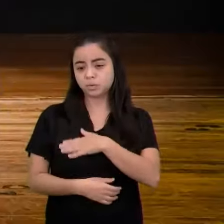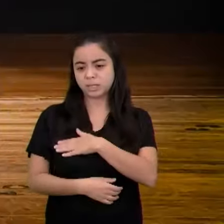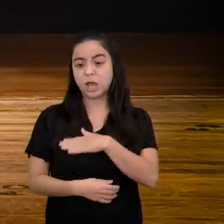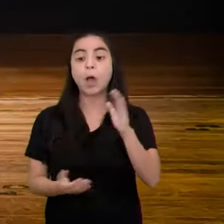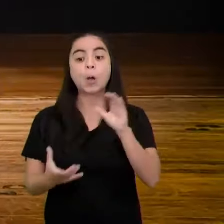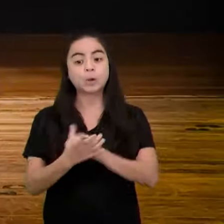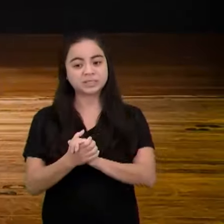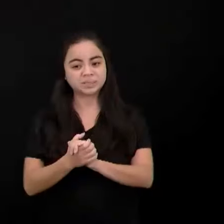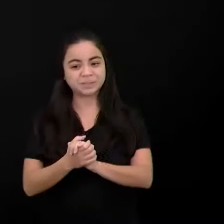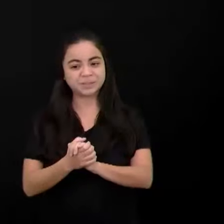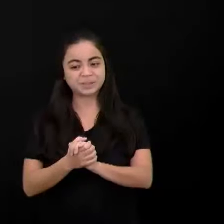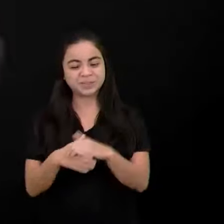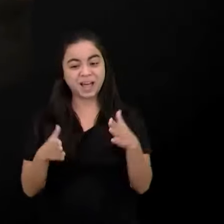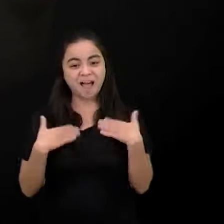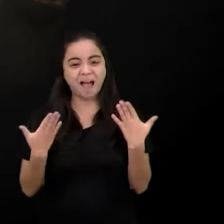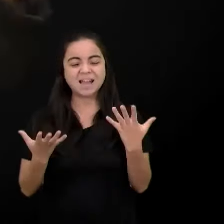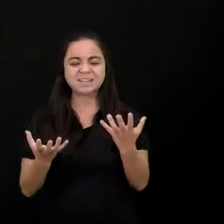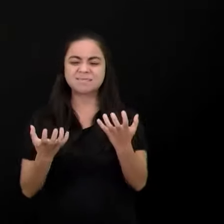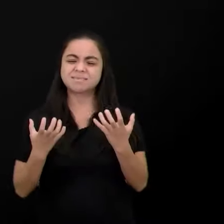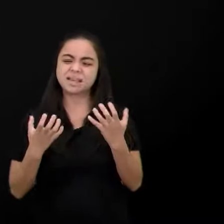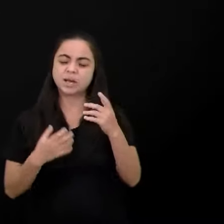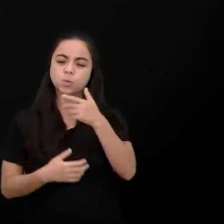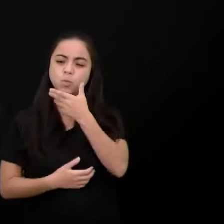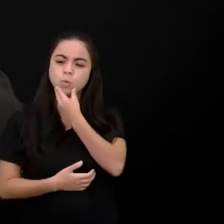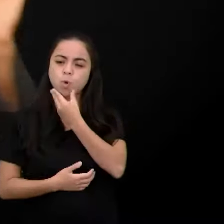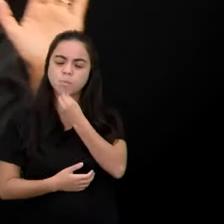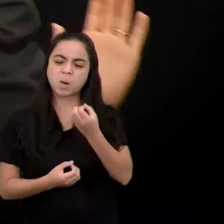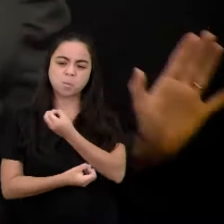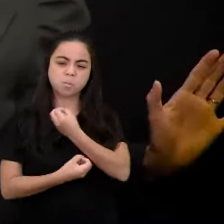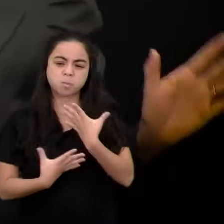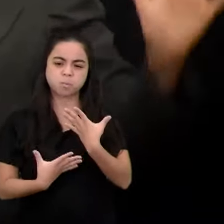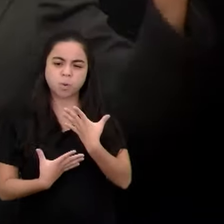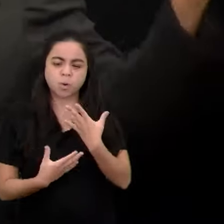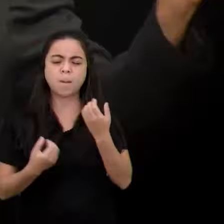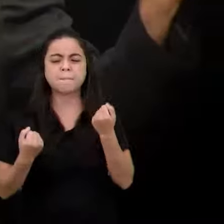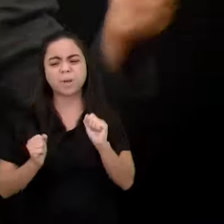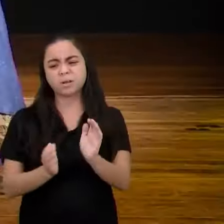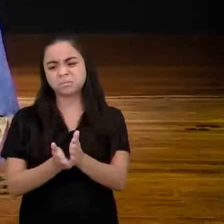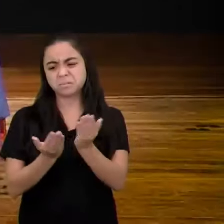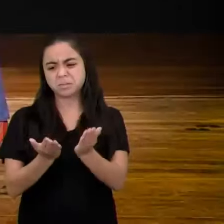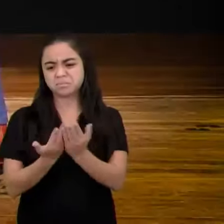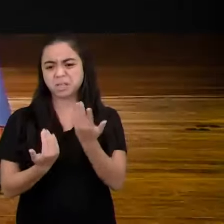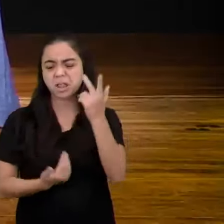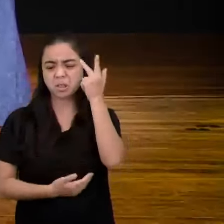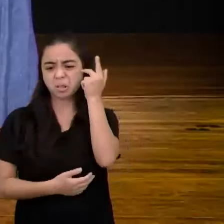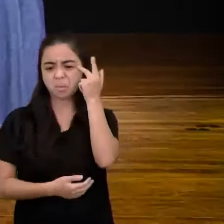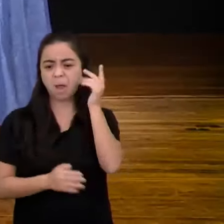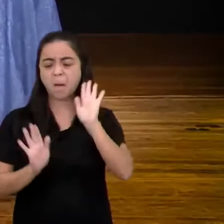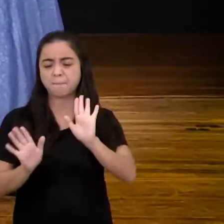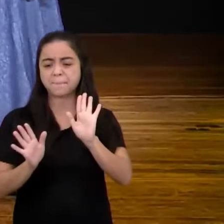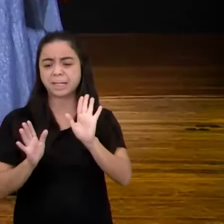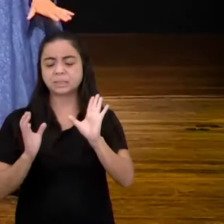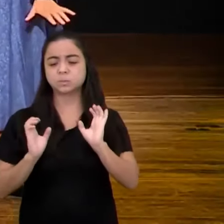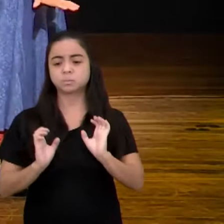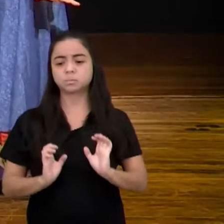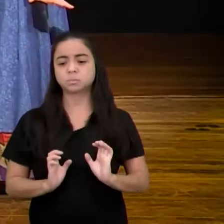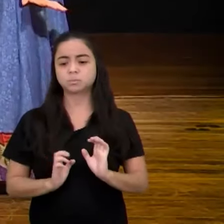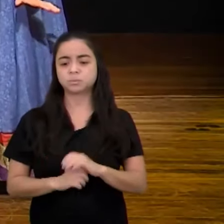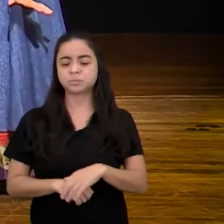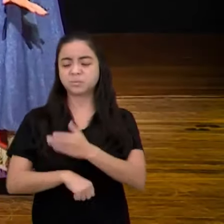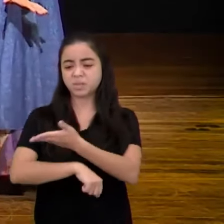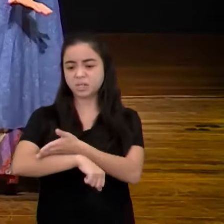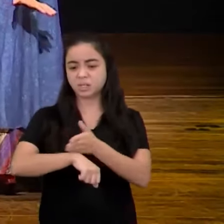casamento? Ai, quero um homem honrado, não importa se pobre ou pelado, desde que seja discreto ao